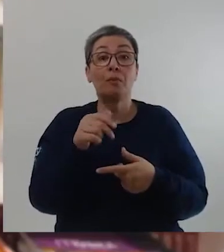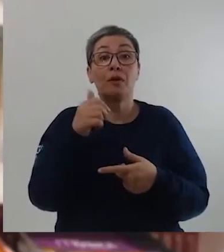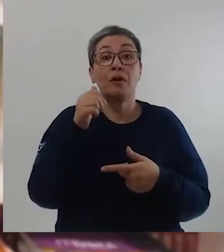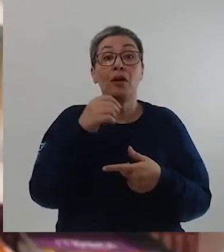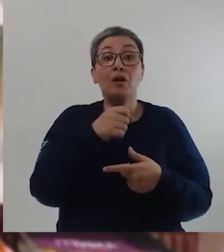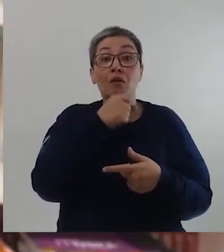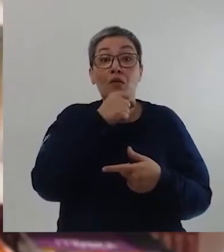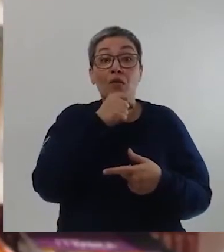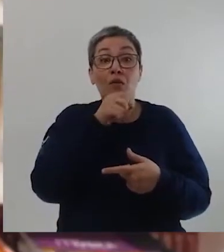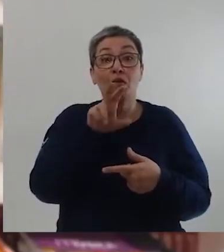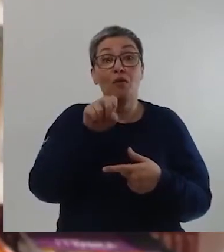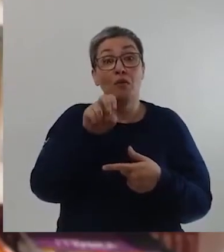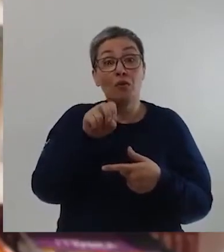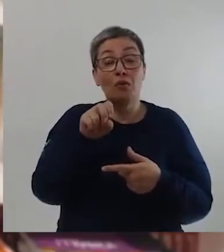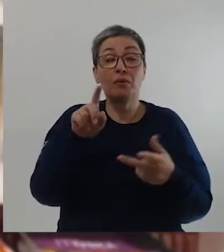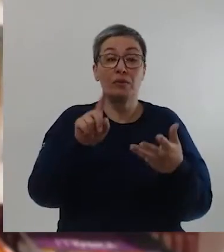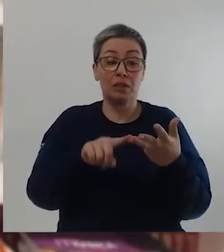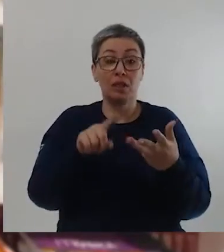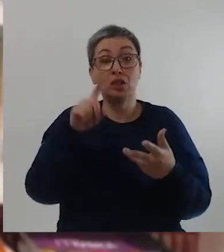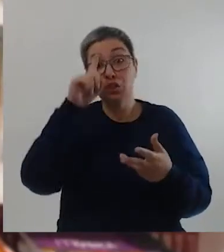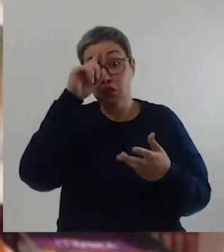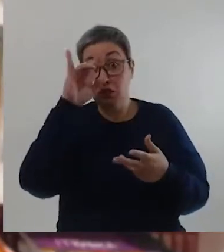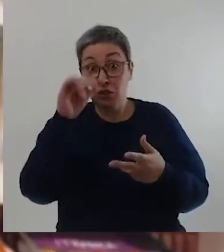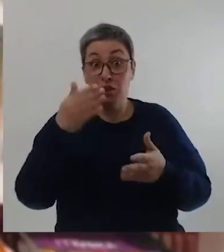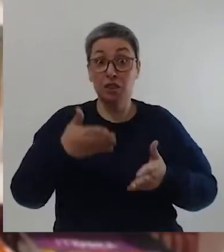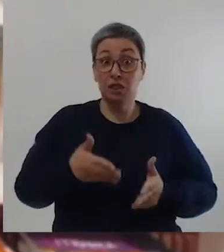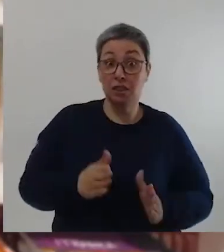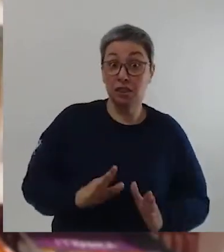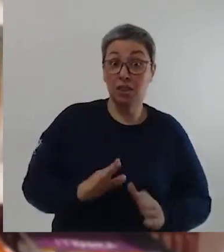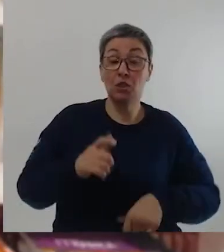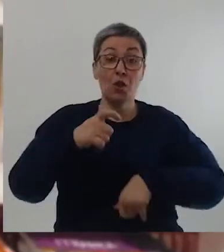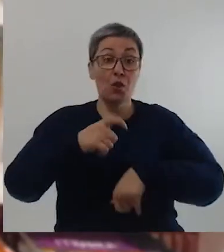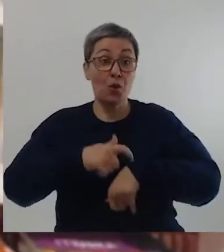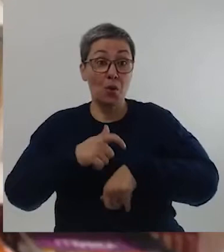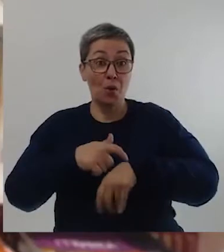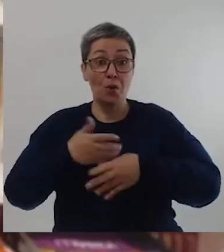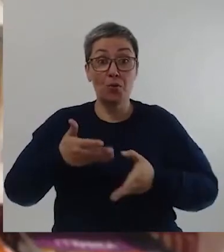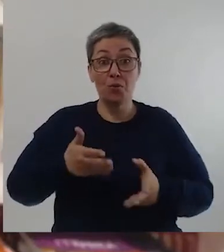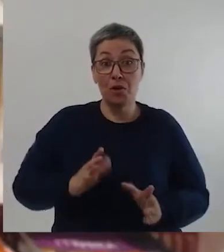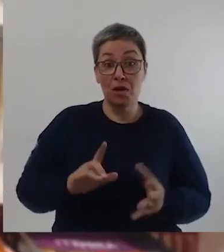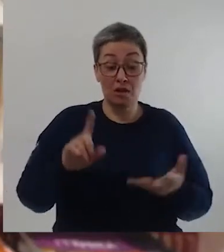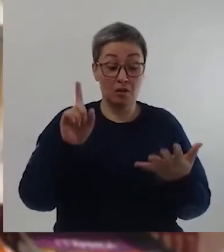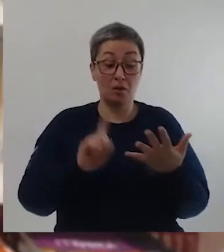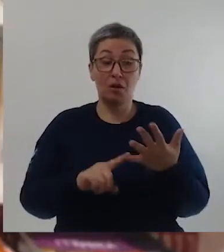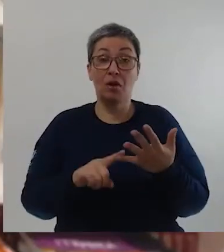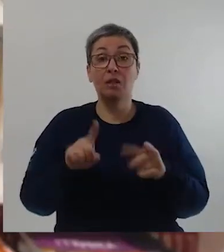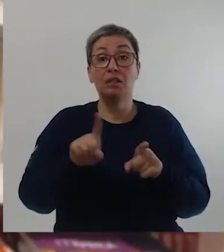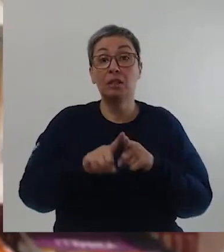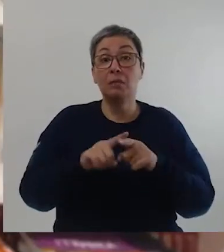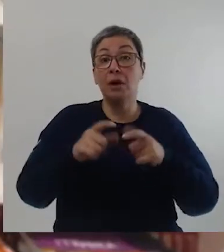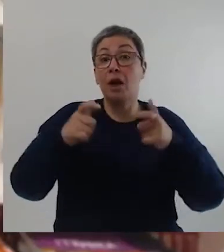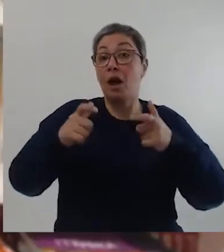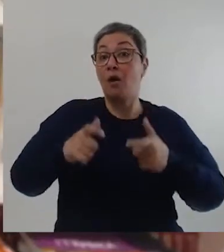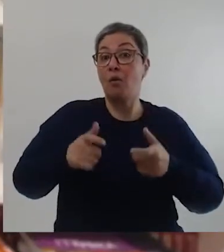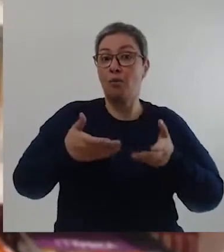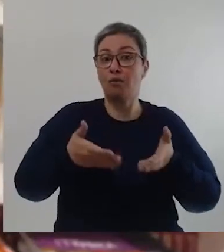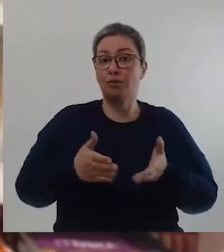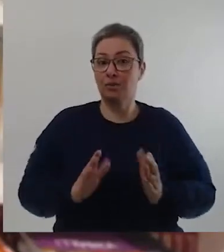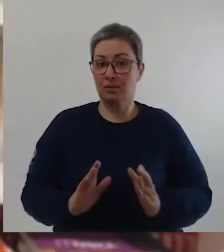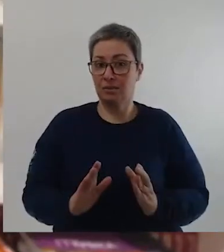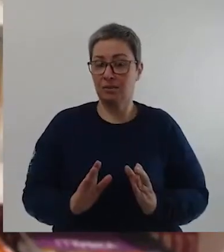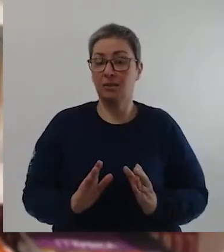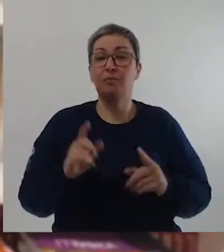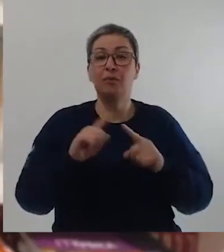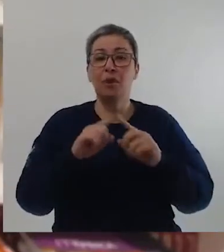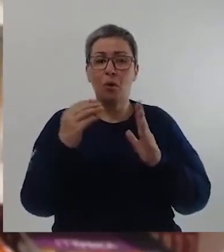Ok tem também a data EA hora de nascimento né tem também o local de